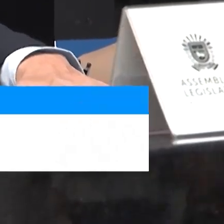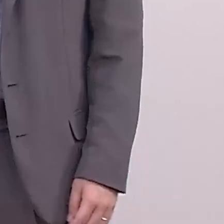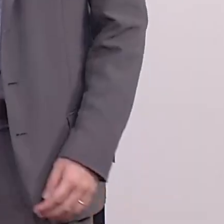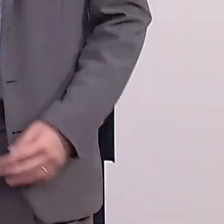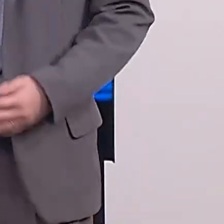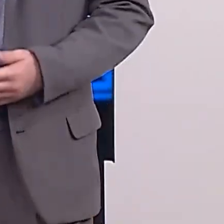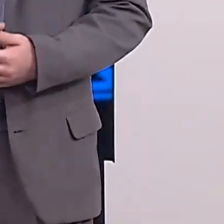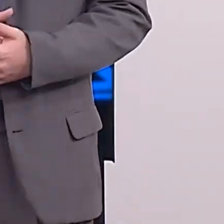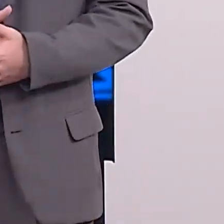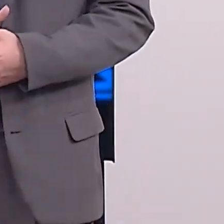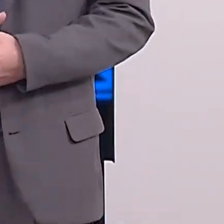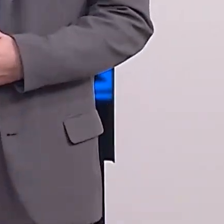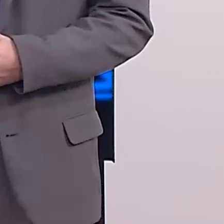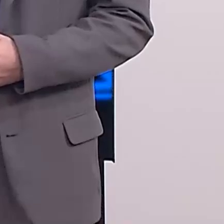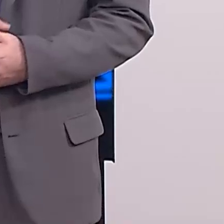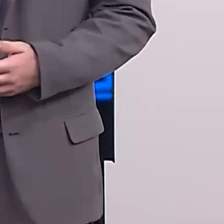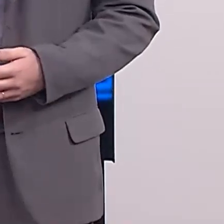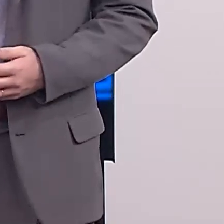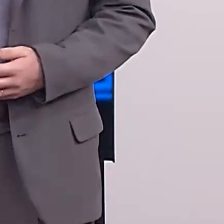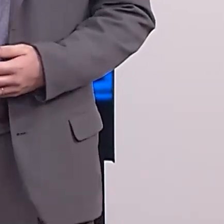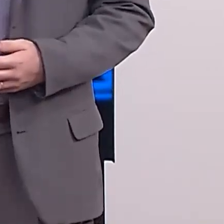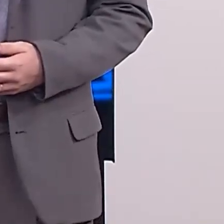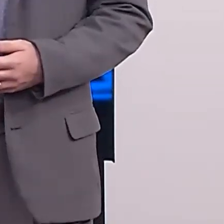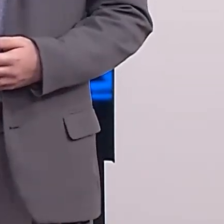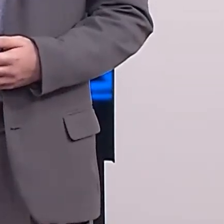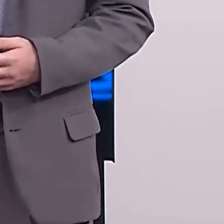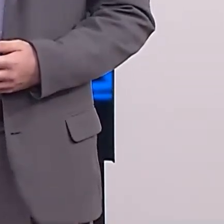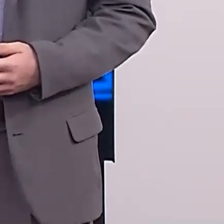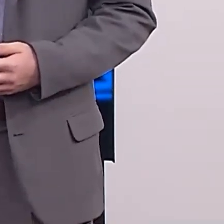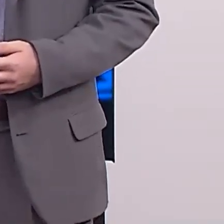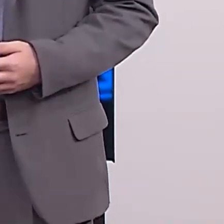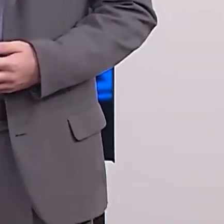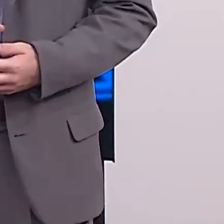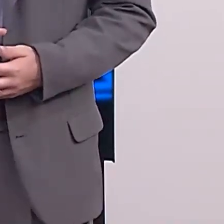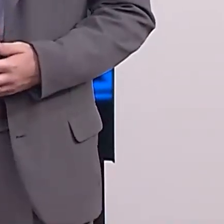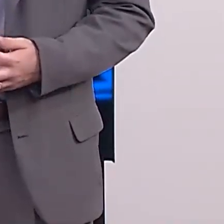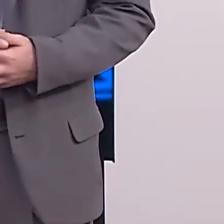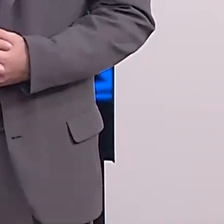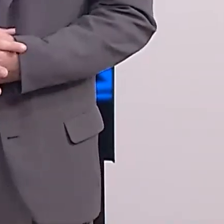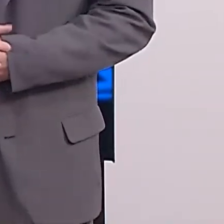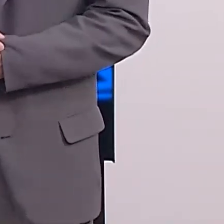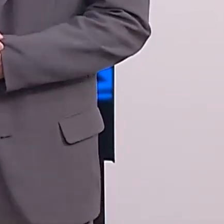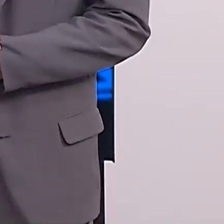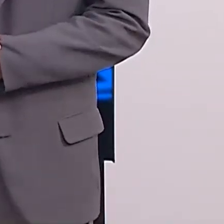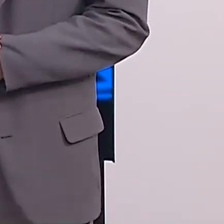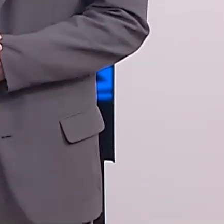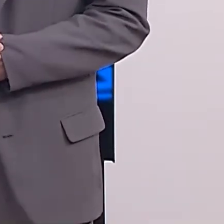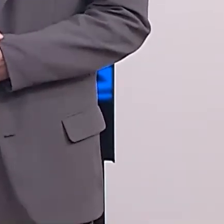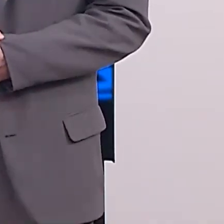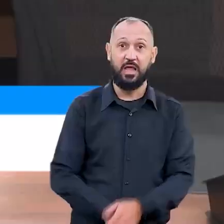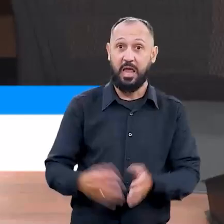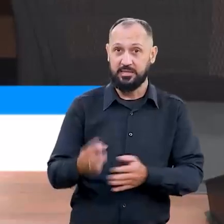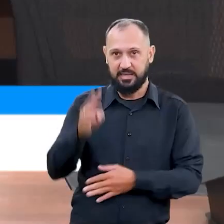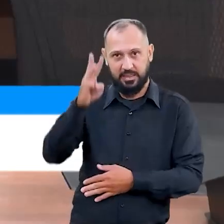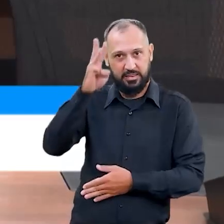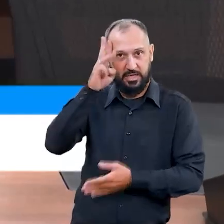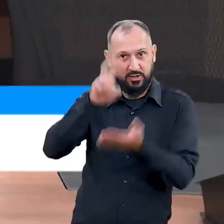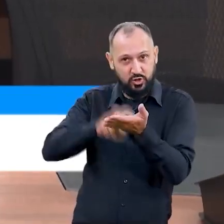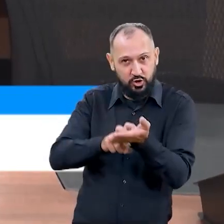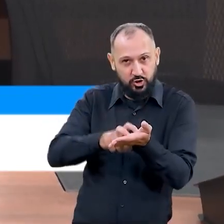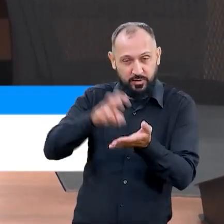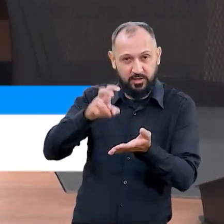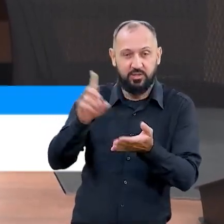isso. Deputados aprovam, o Estado terá que garantir atendimento integral a pessoas com autismo. Gustavo Fax. Na manhã